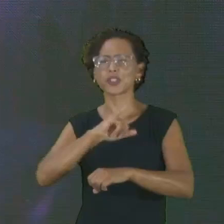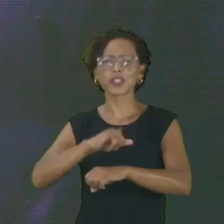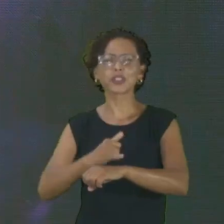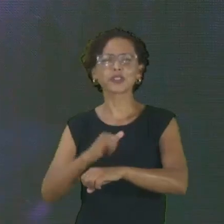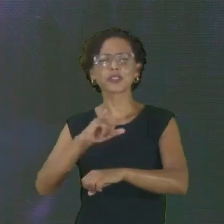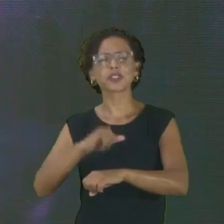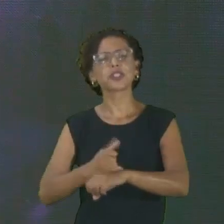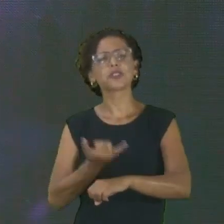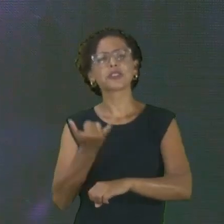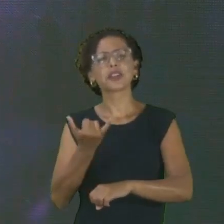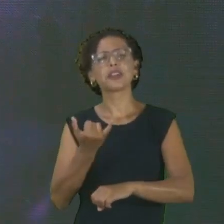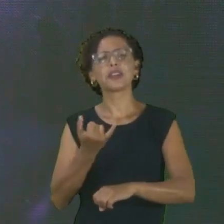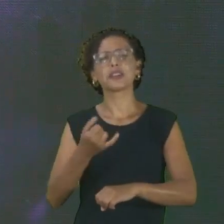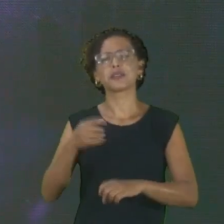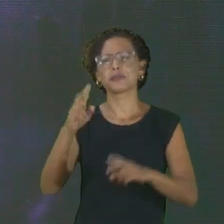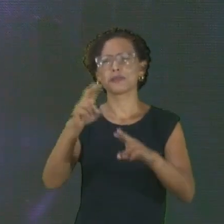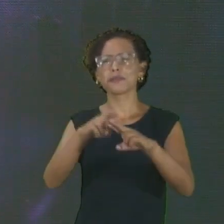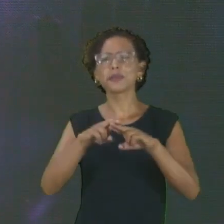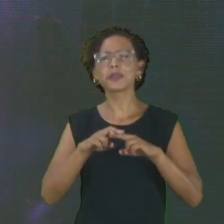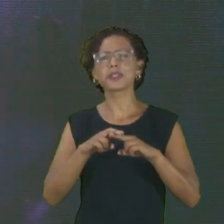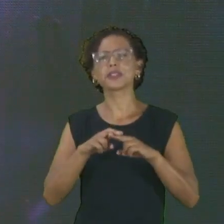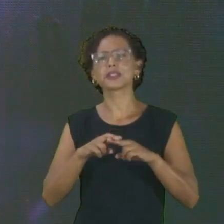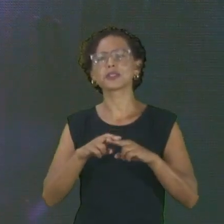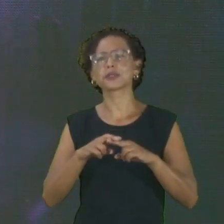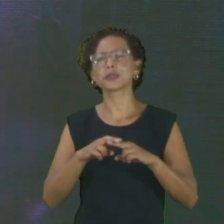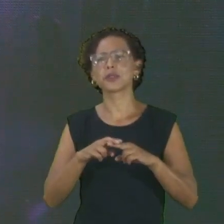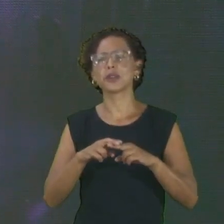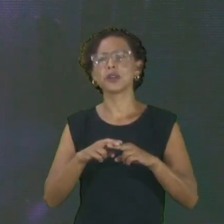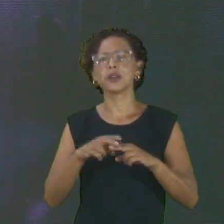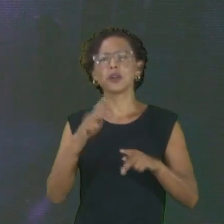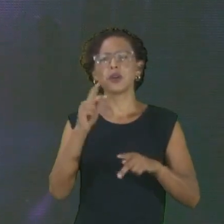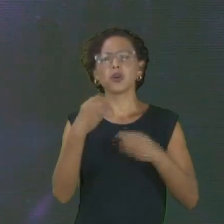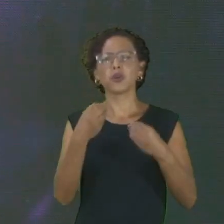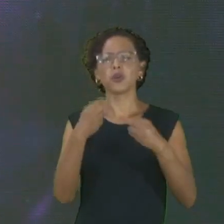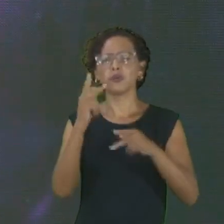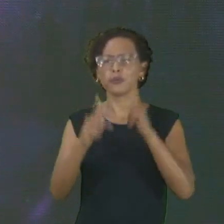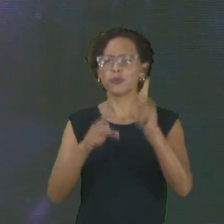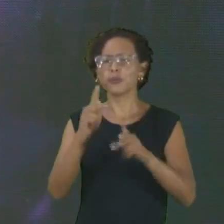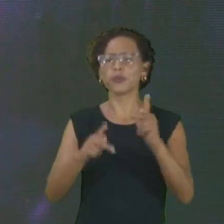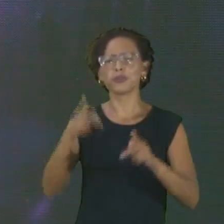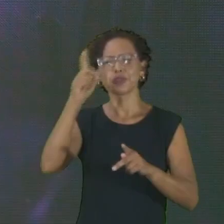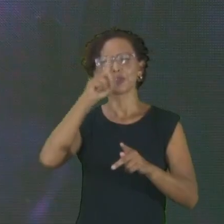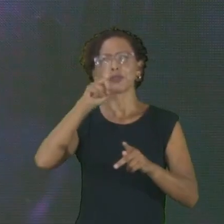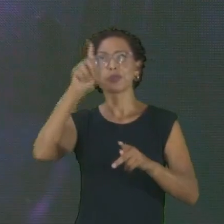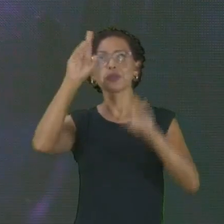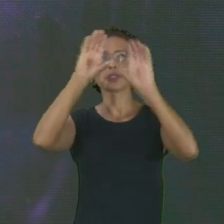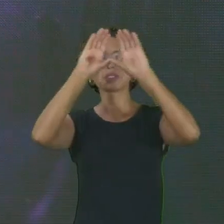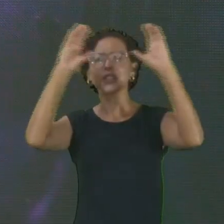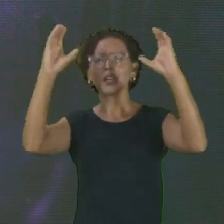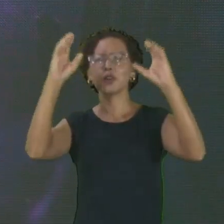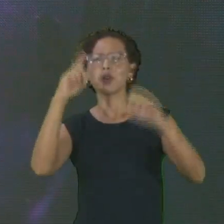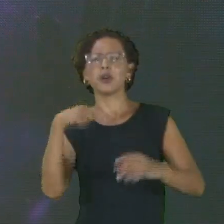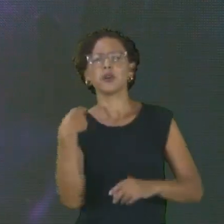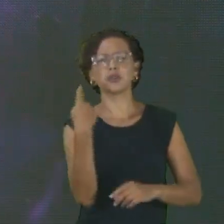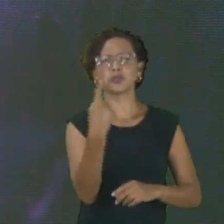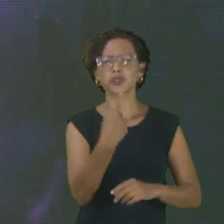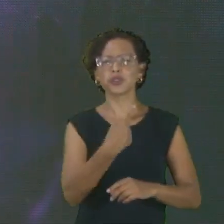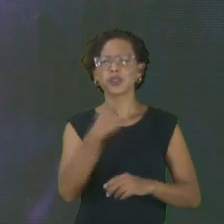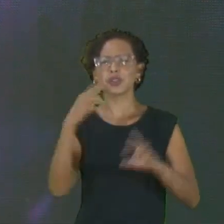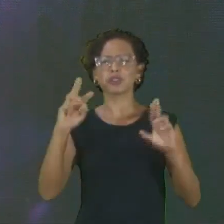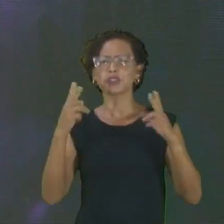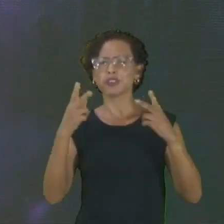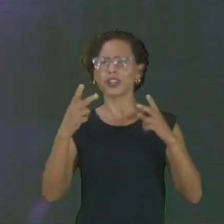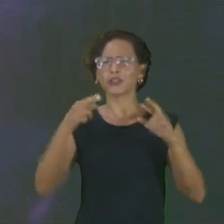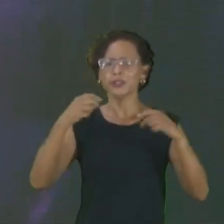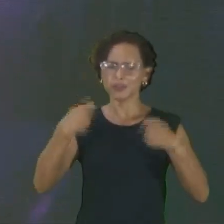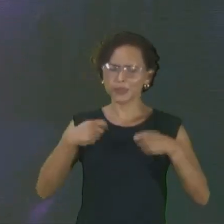Por isso, como cidadãos do céu, os nossos valores devem ser diferentes. Por isso não julgamos